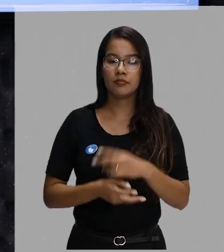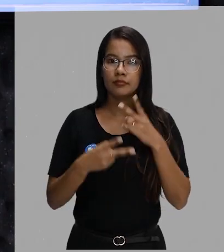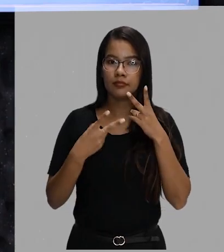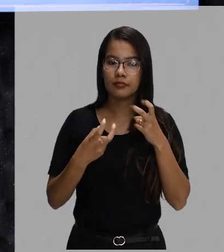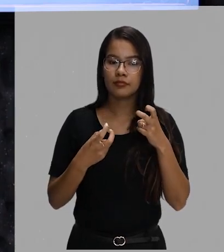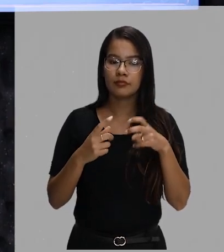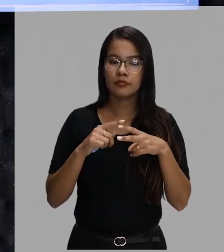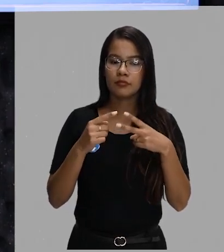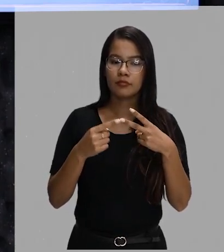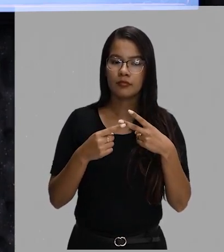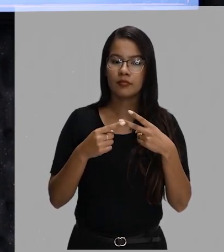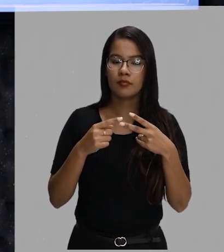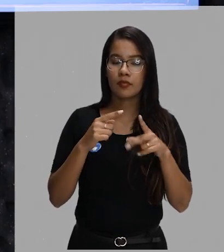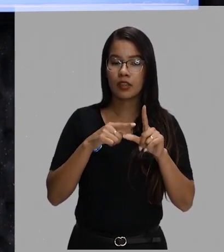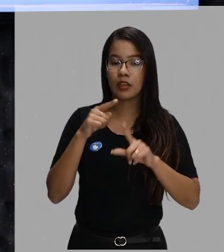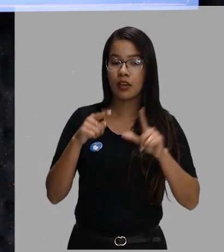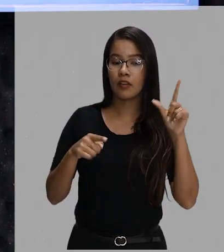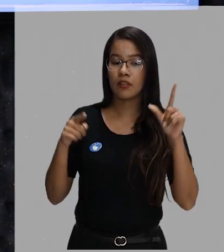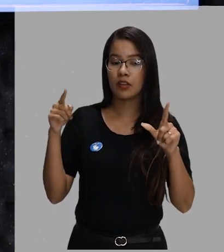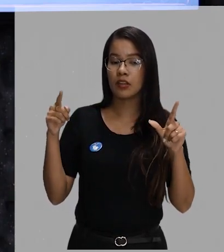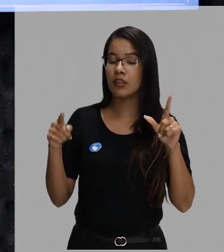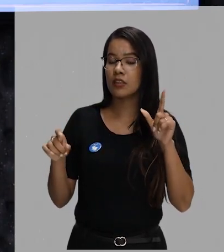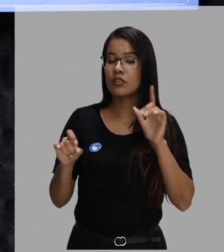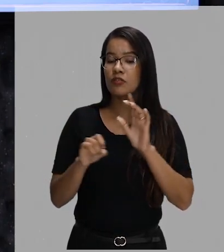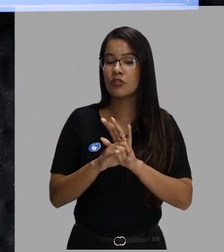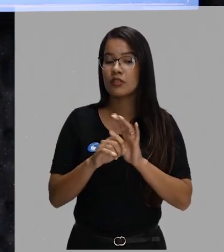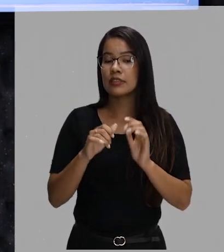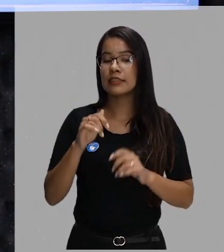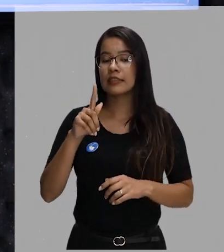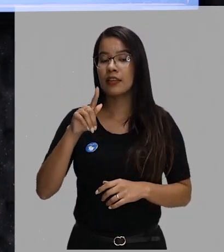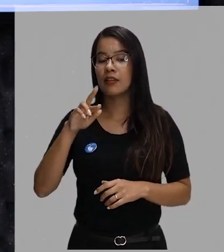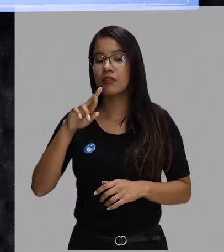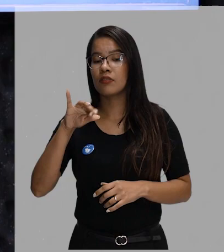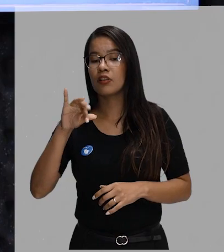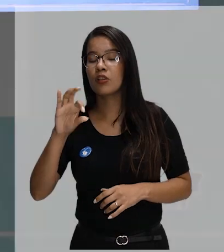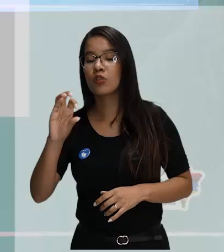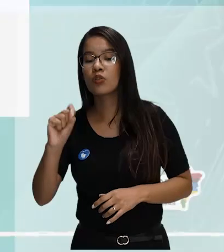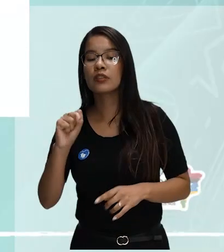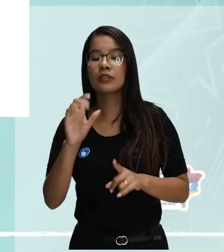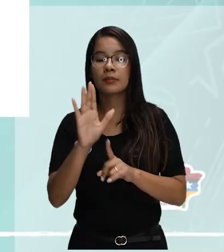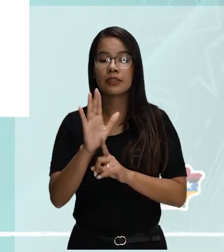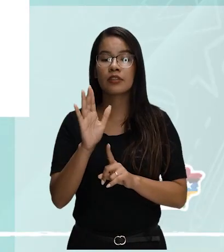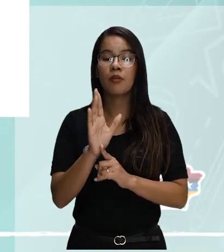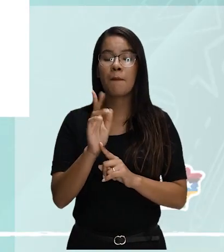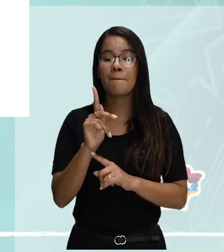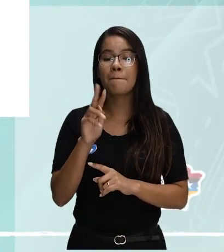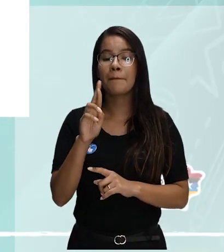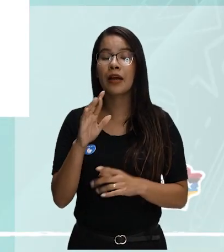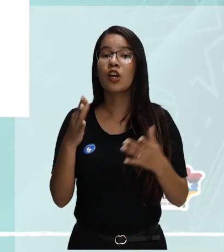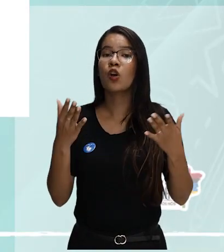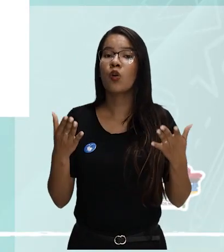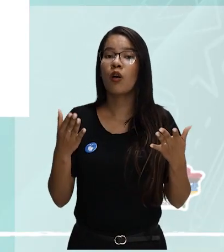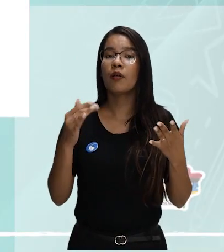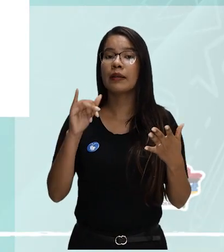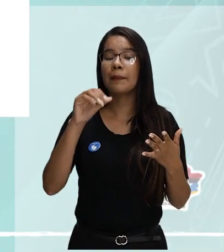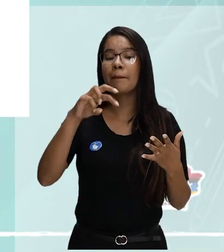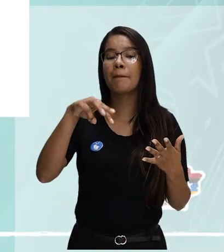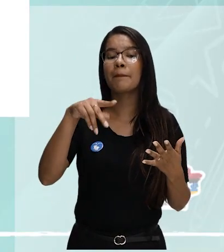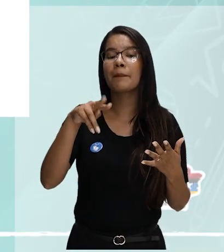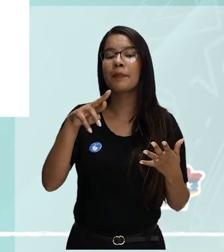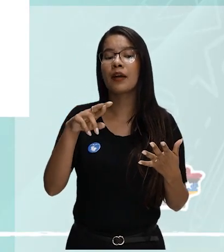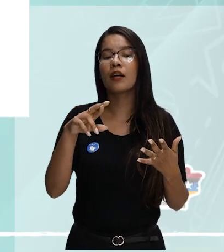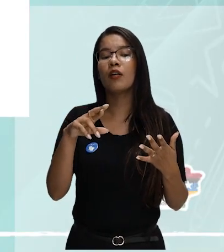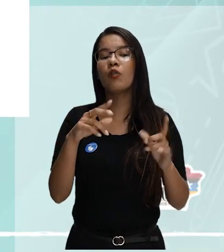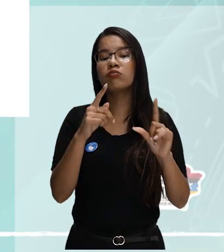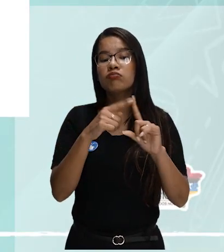só, dois gráficos aqui. Identifique os gráficos abaixo, apresentam função par e qual apresenta a função ímpar. Esse